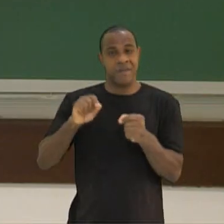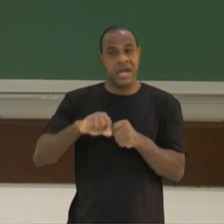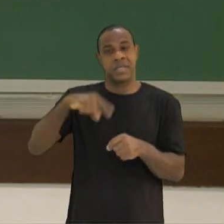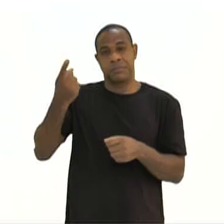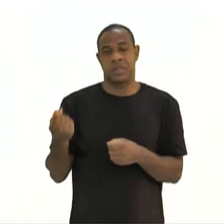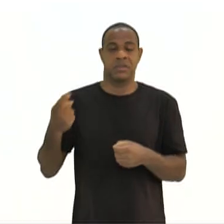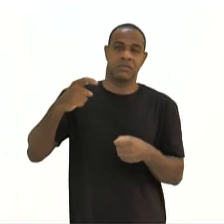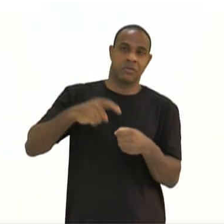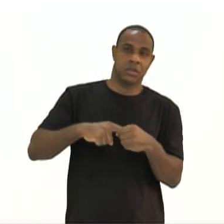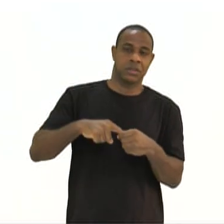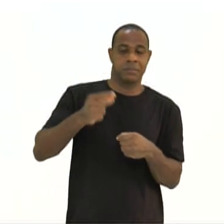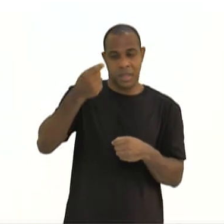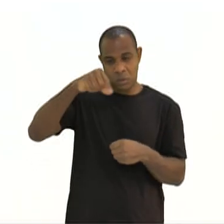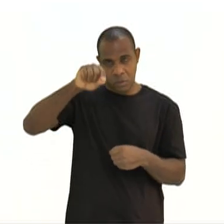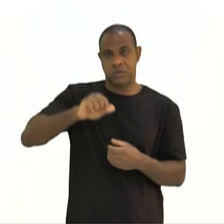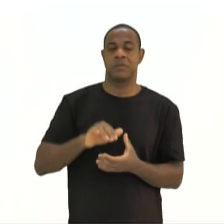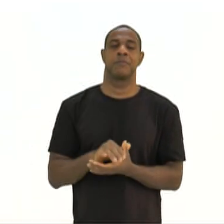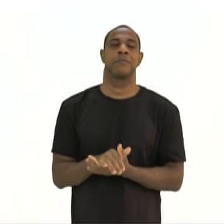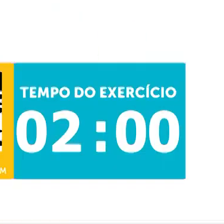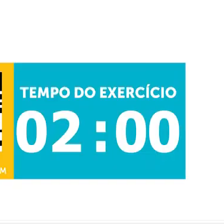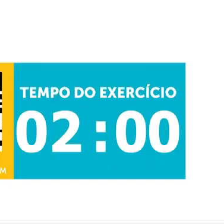retornamos para corrigir.